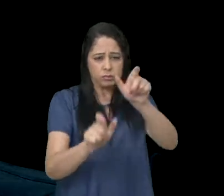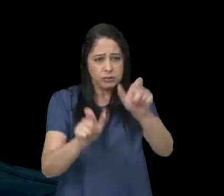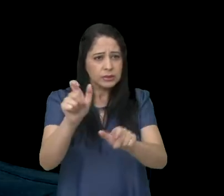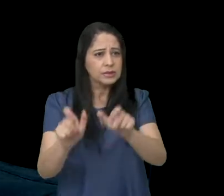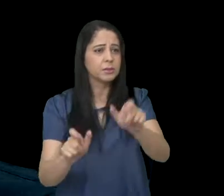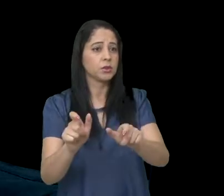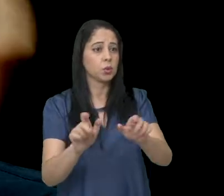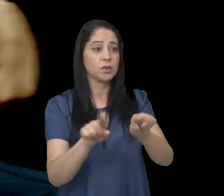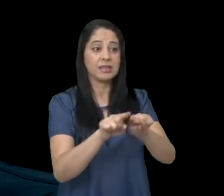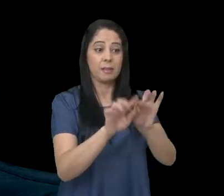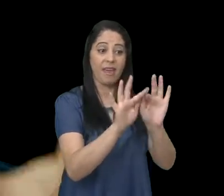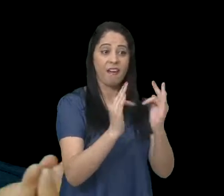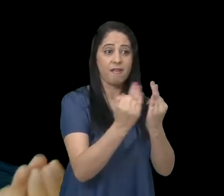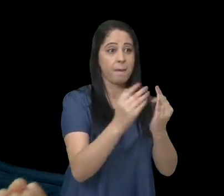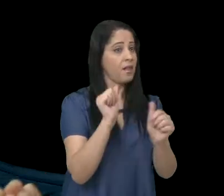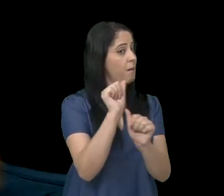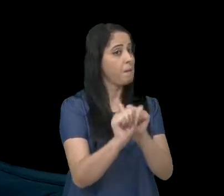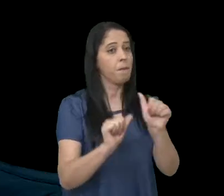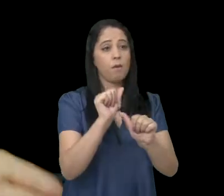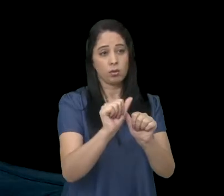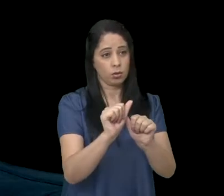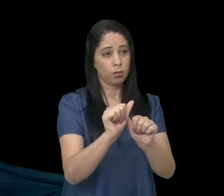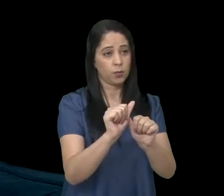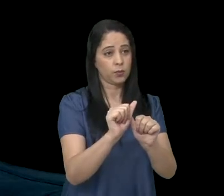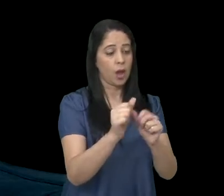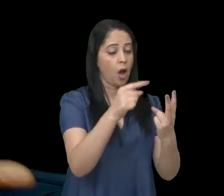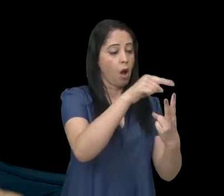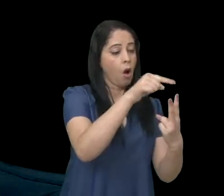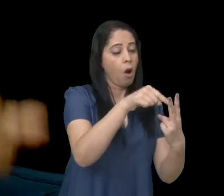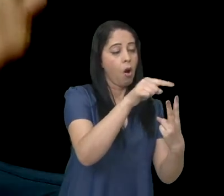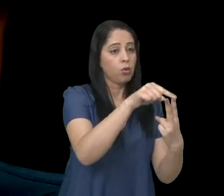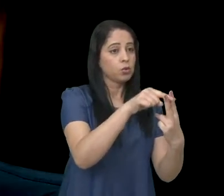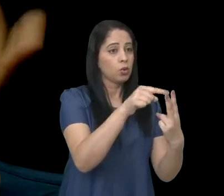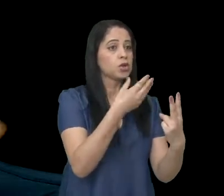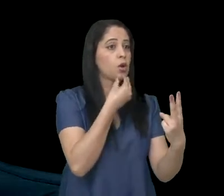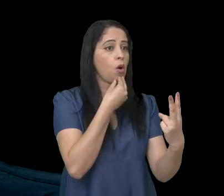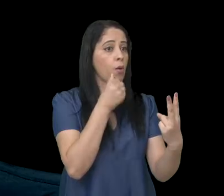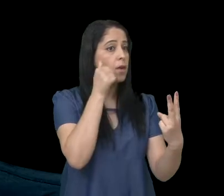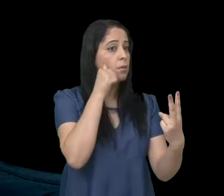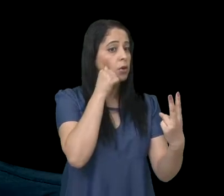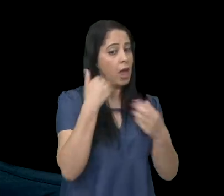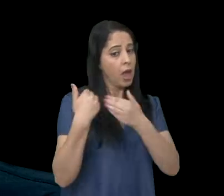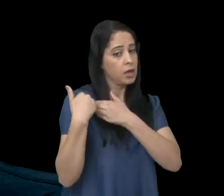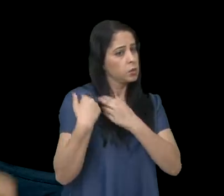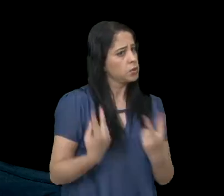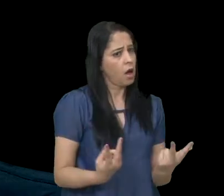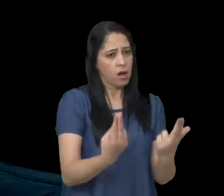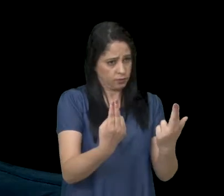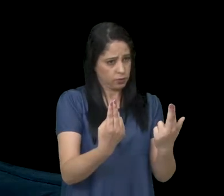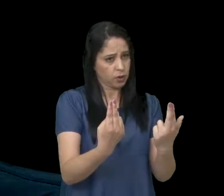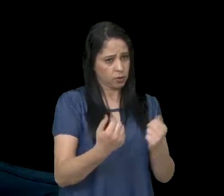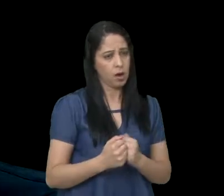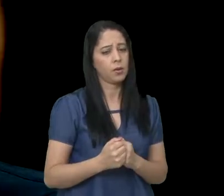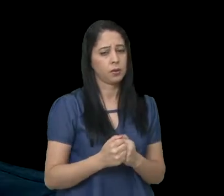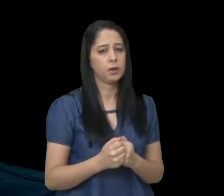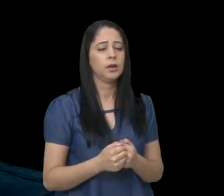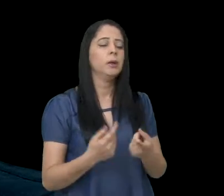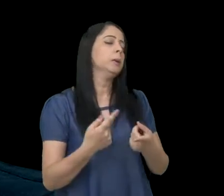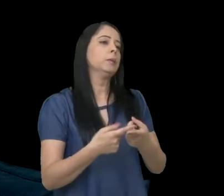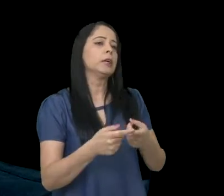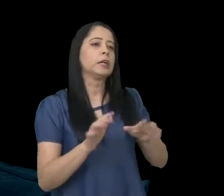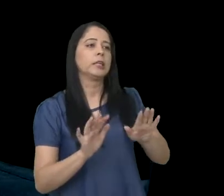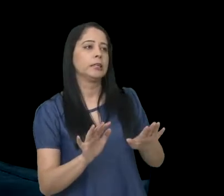de família e o papel do homem e da mulher. Esse foi um avanço que tem a ver com a questão que mexe, inclusive, com a estrutura,